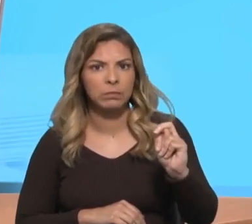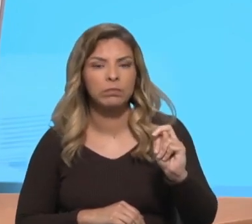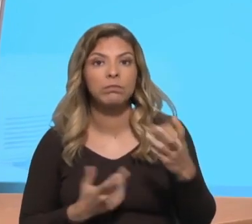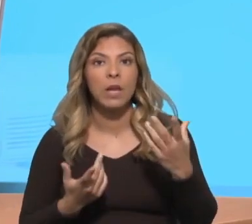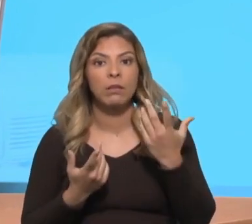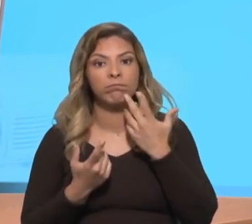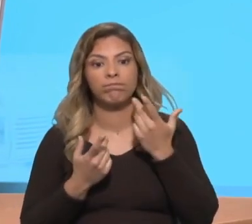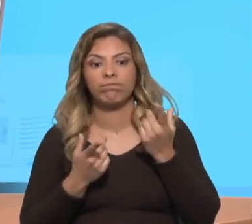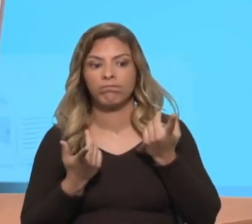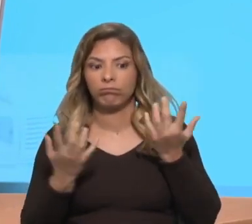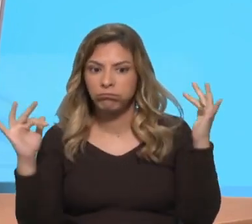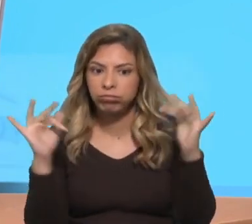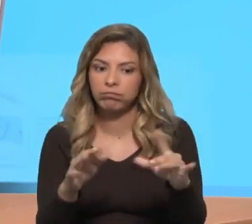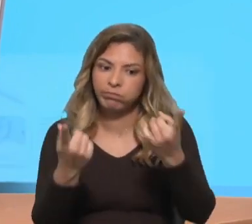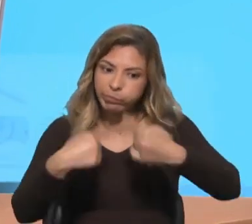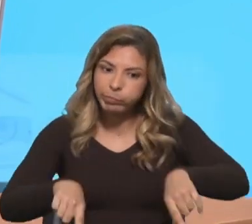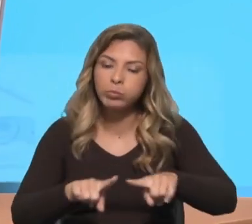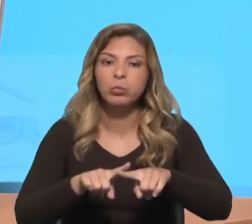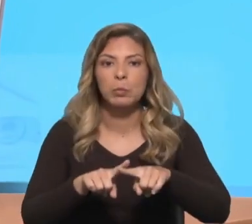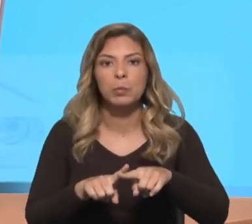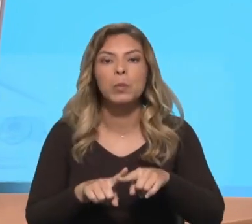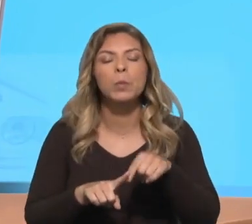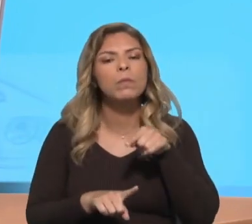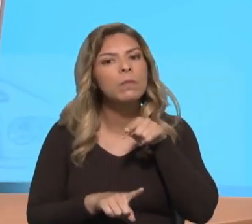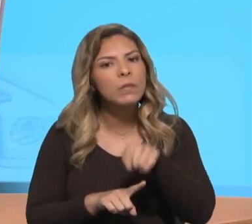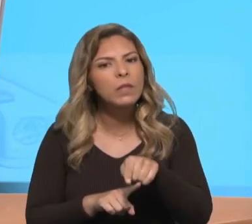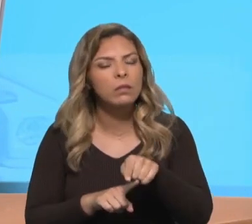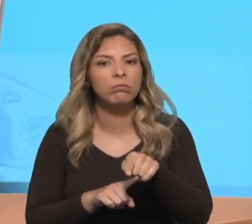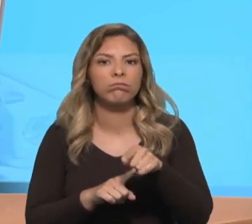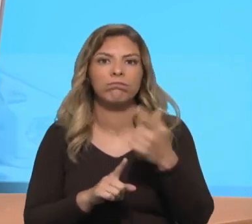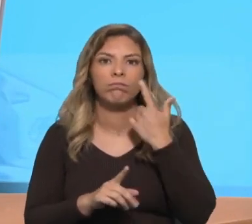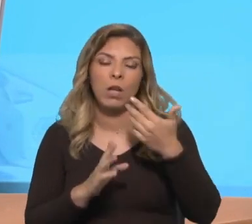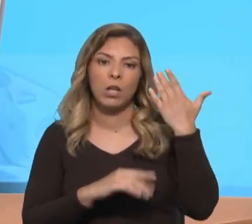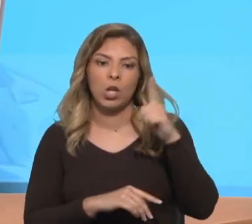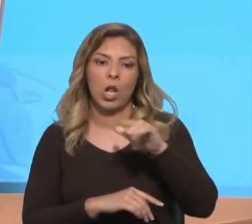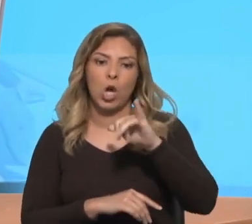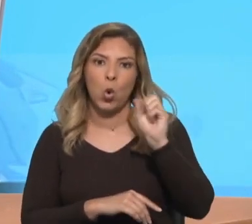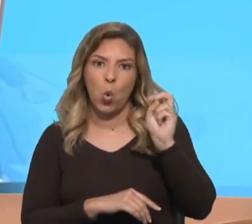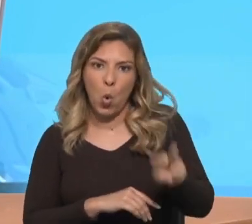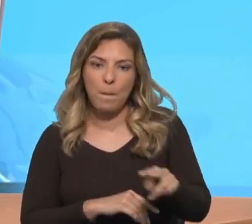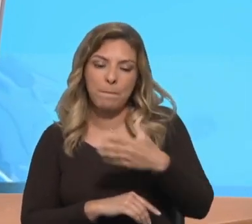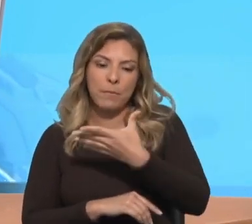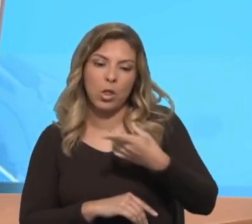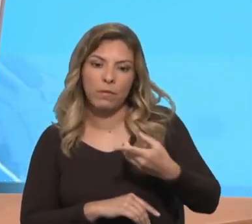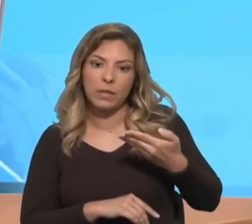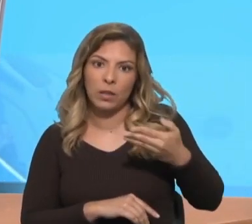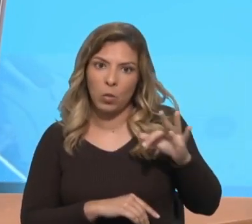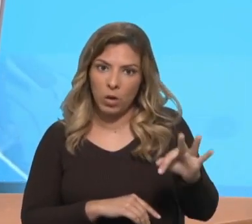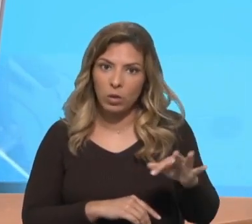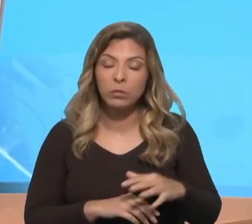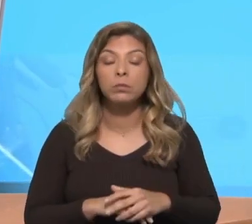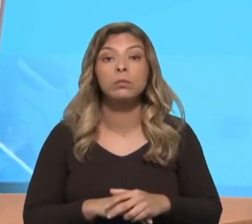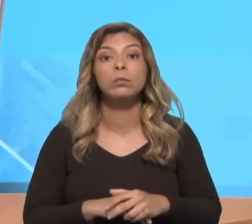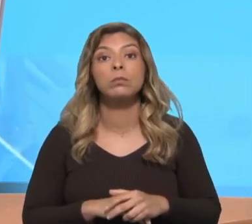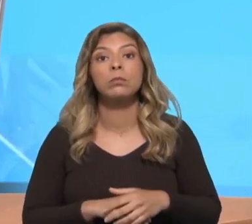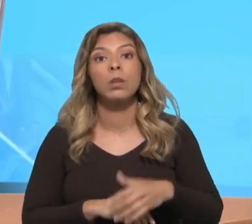conclave apenas se define no Concílio de Lyon, em 1274, e a palavra